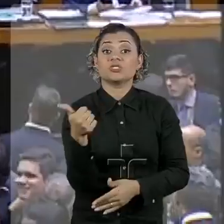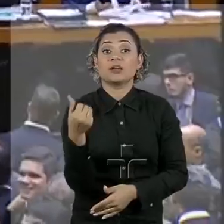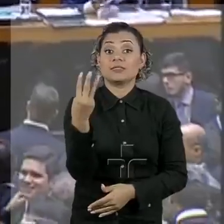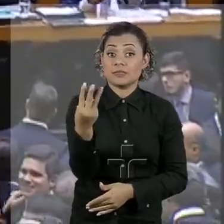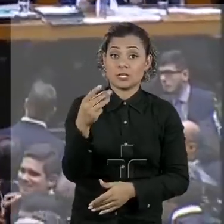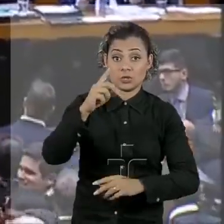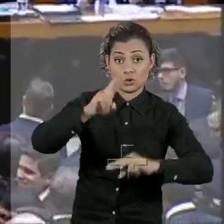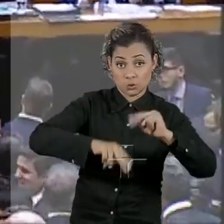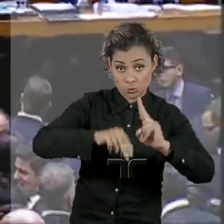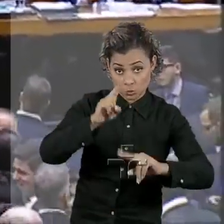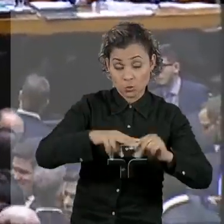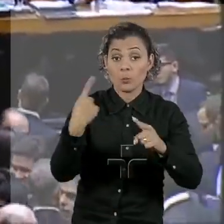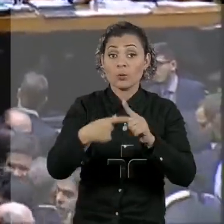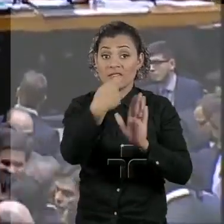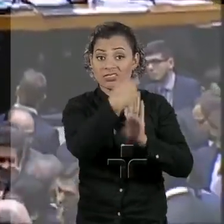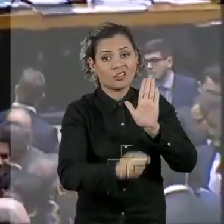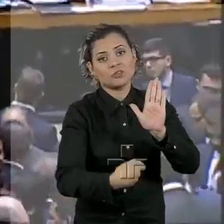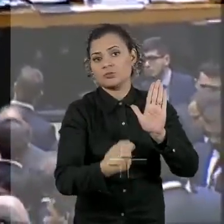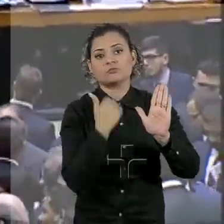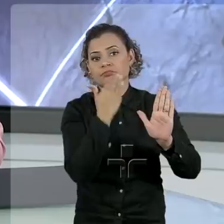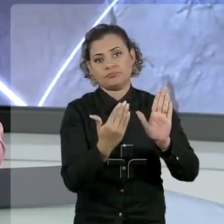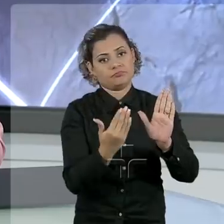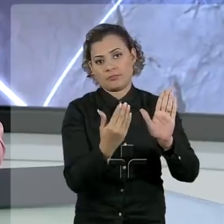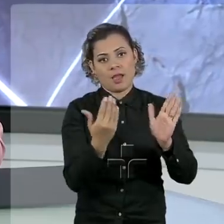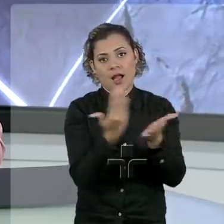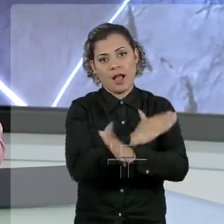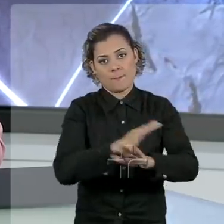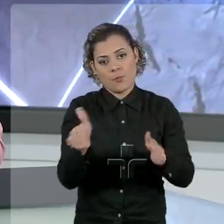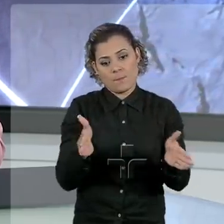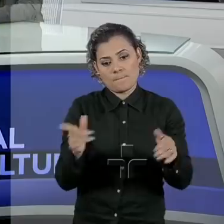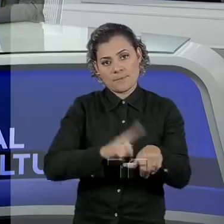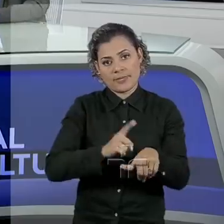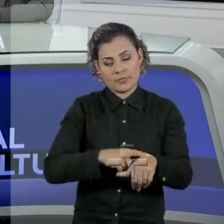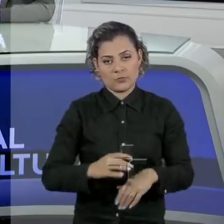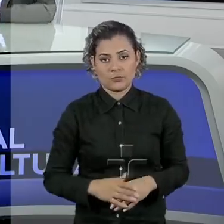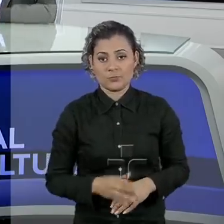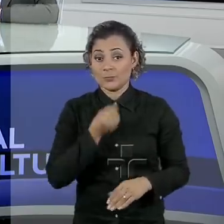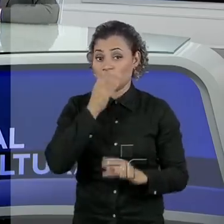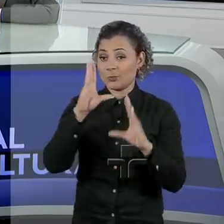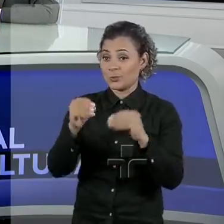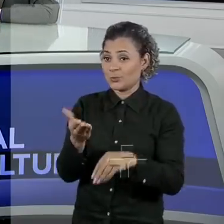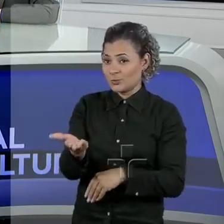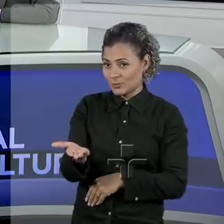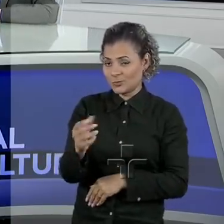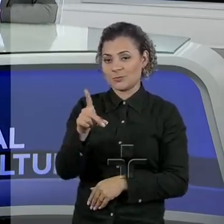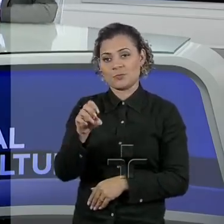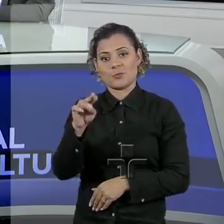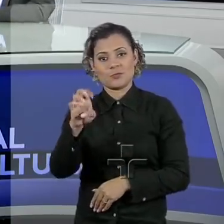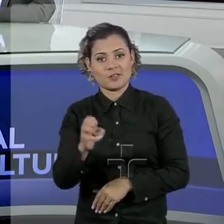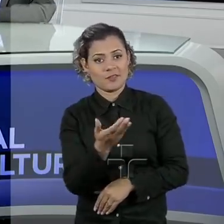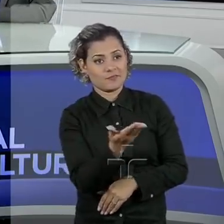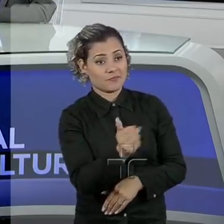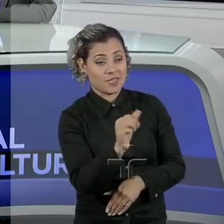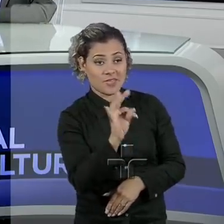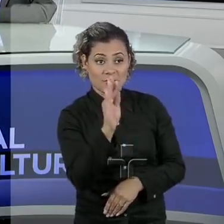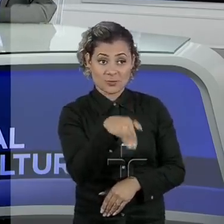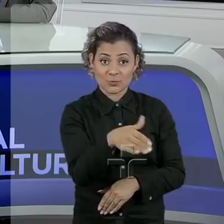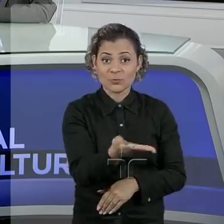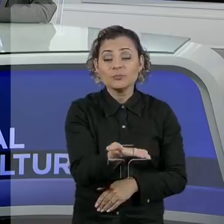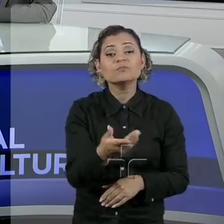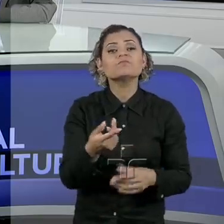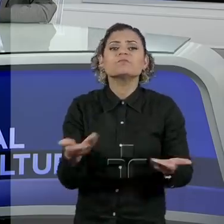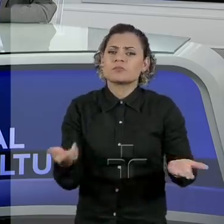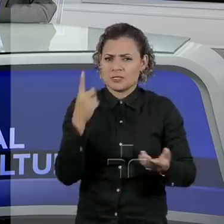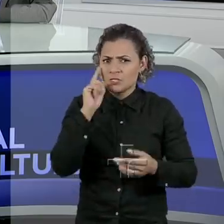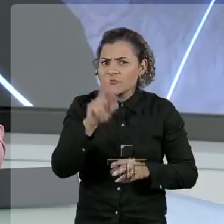junho, quando o texto perde a validade. Boa noite, Pondé. Boa noite, Ayrton. Bom, a gente viu